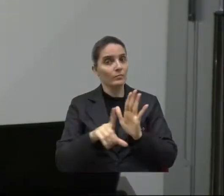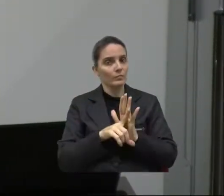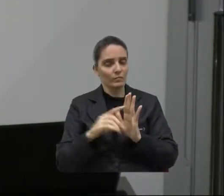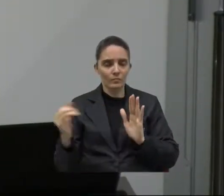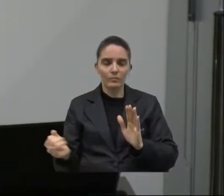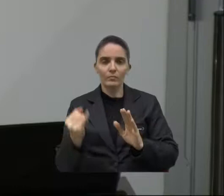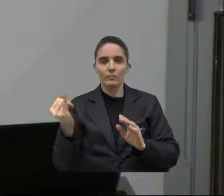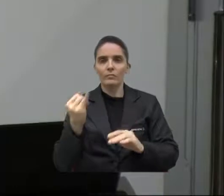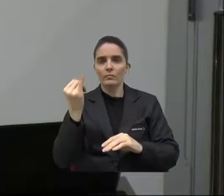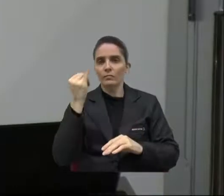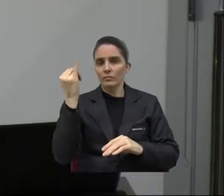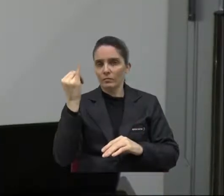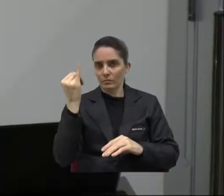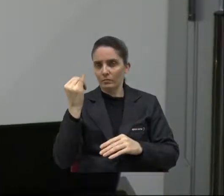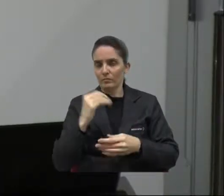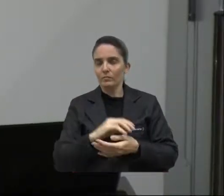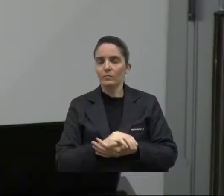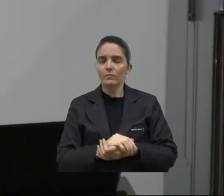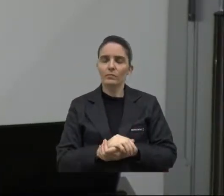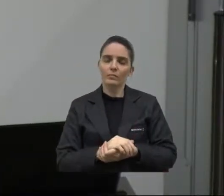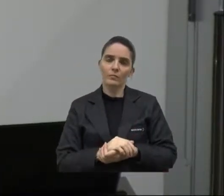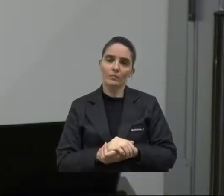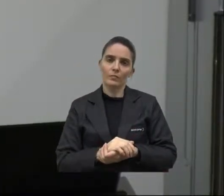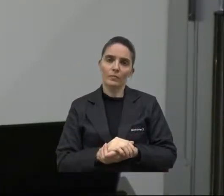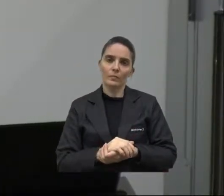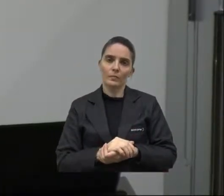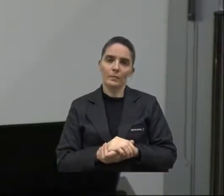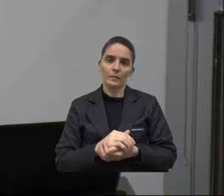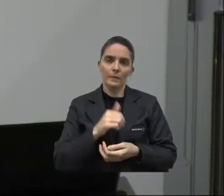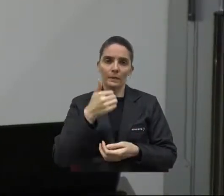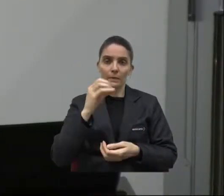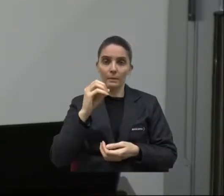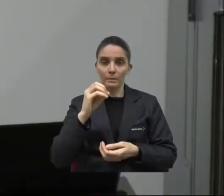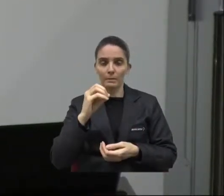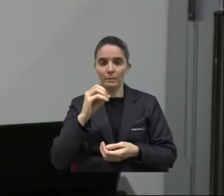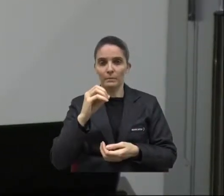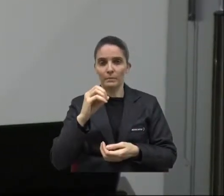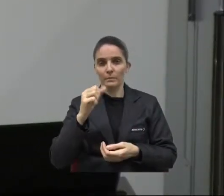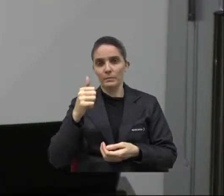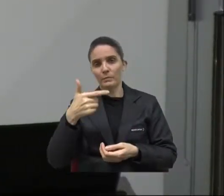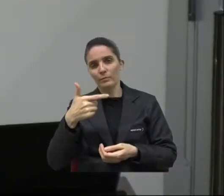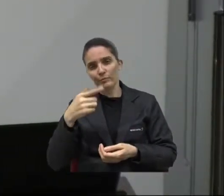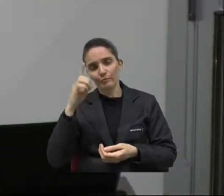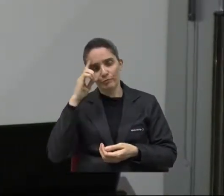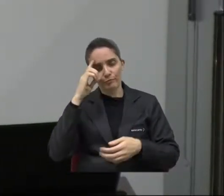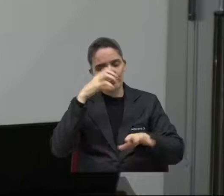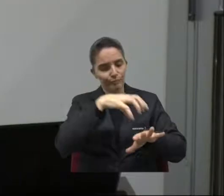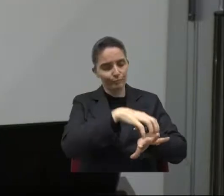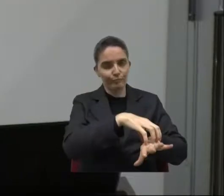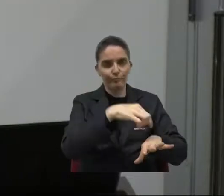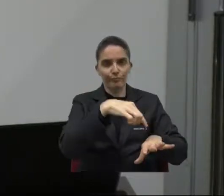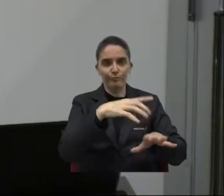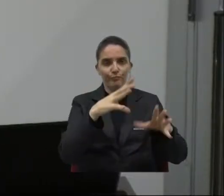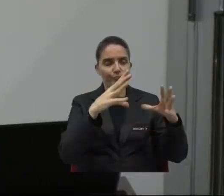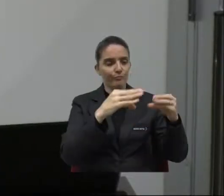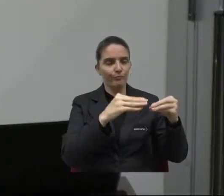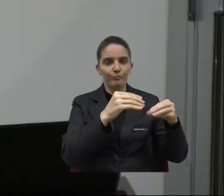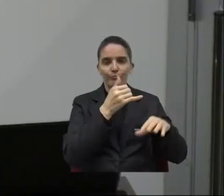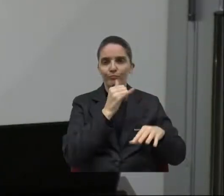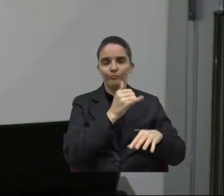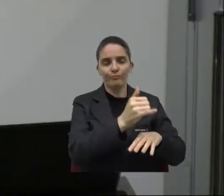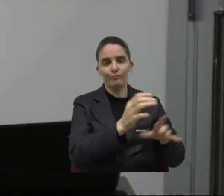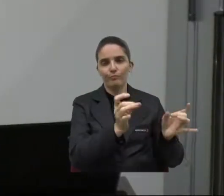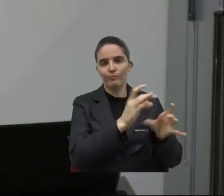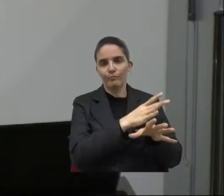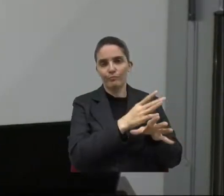importante para casos como esse. Ficou lá 10, 12 dias no escuro o centro comunitário em razão desse furto. Então, agora,